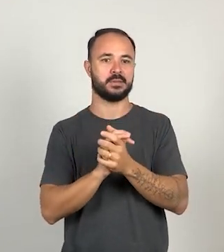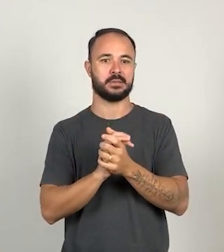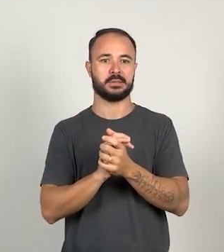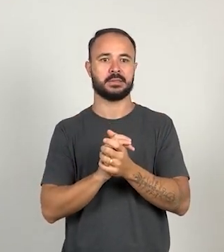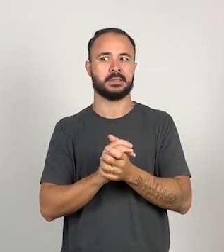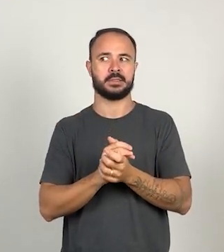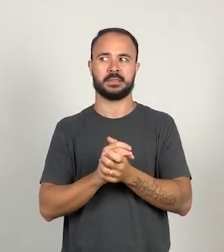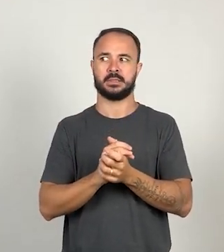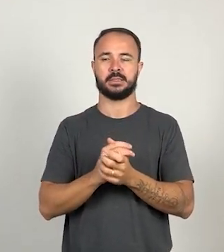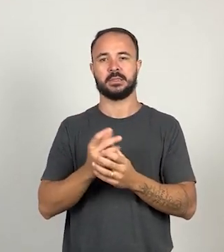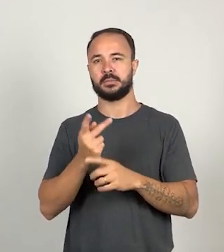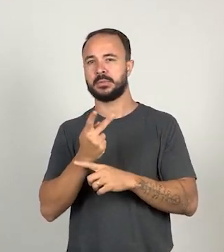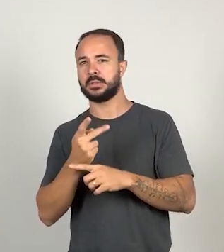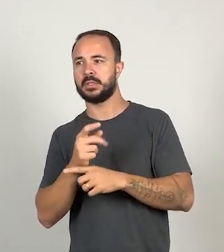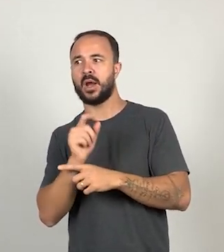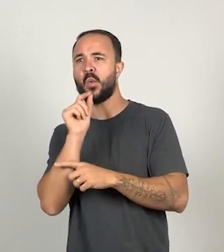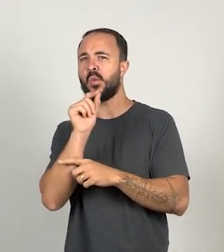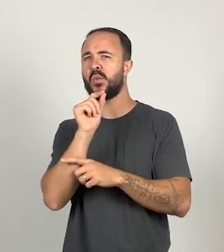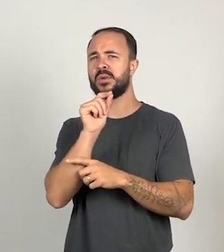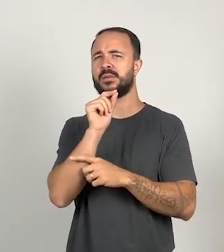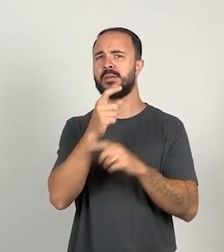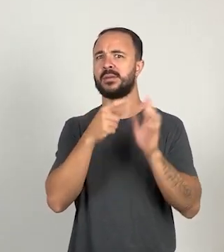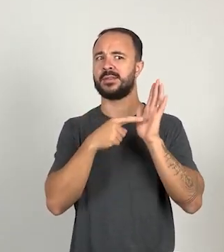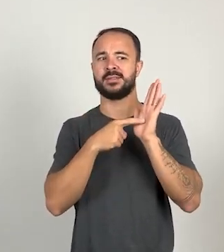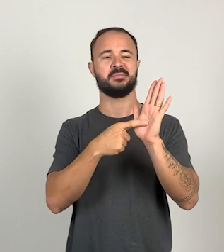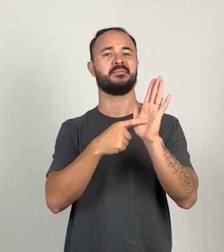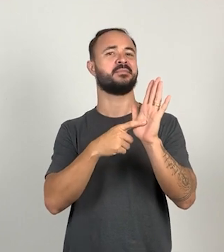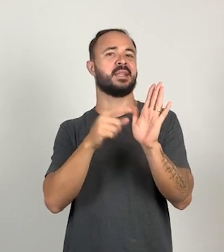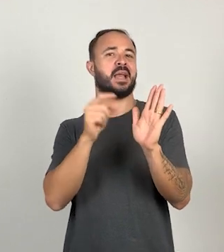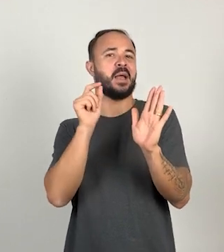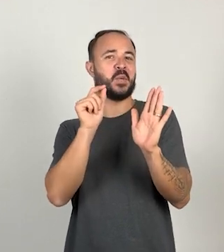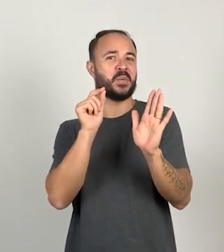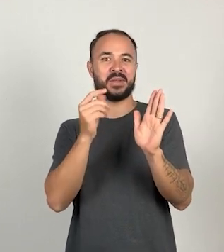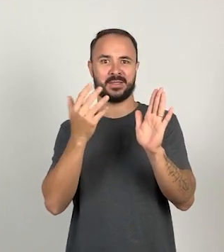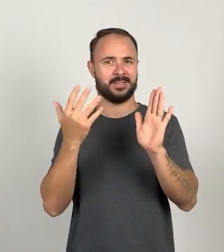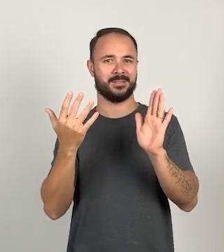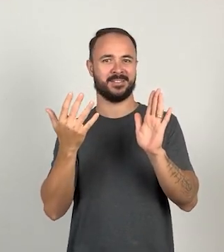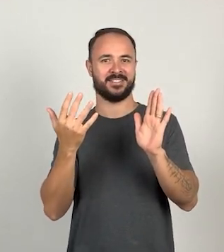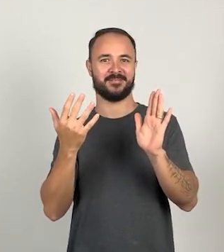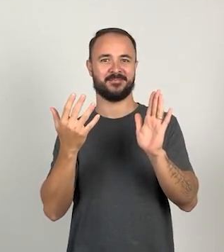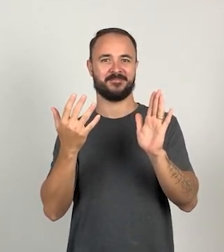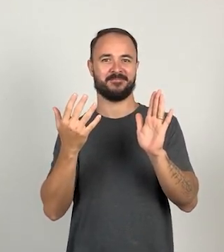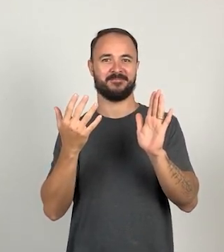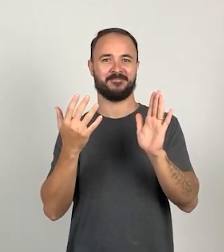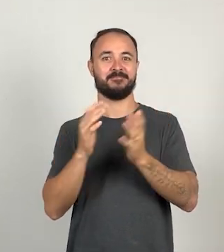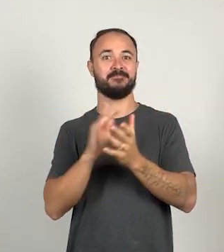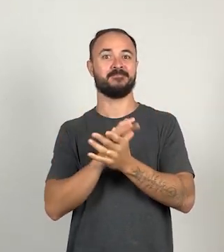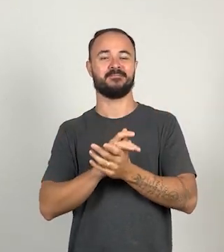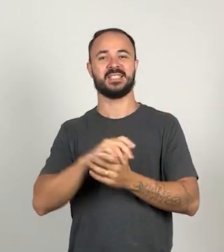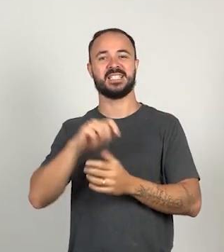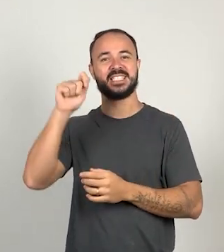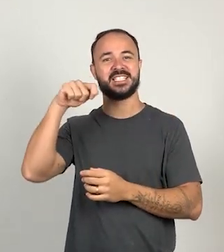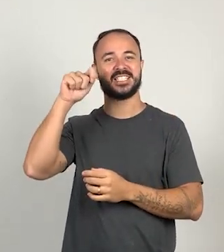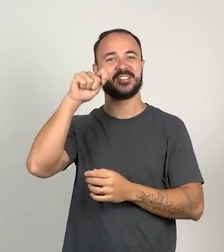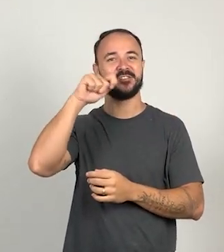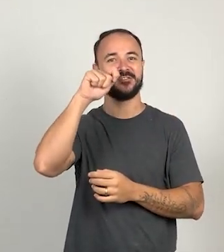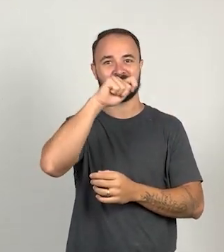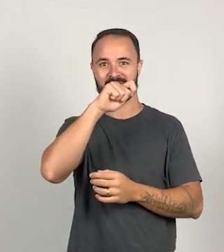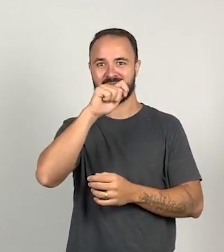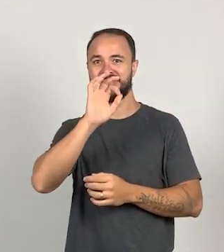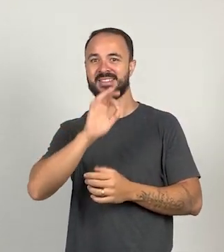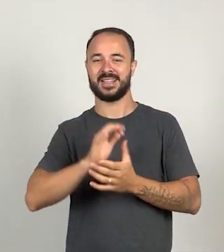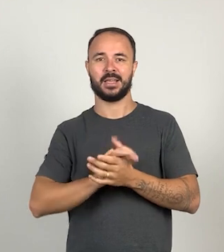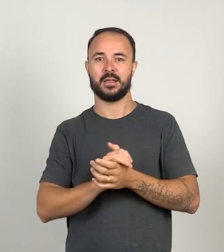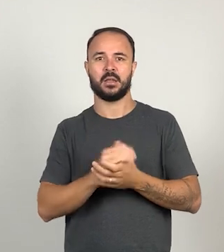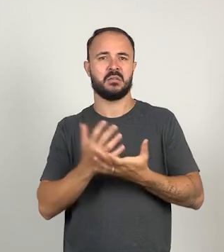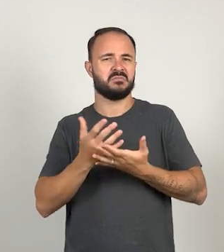O que será que é isso? É uma escova de dente. Qual